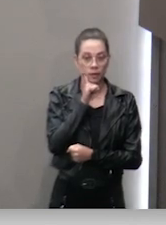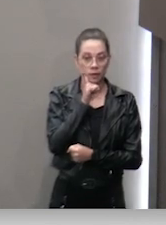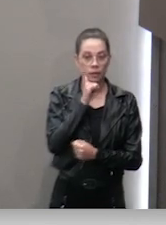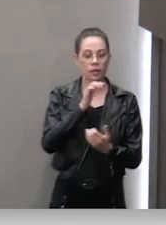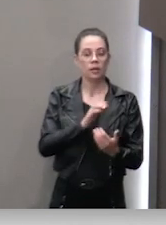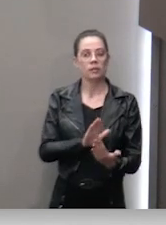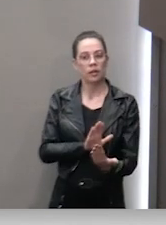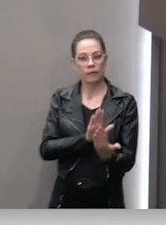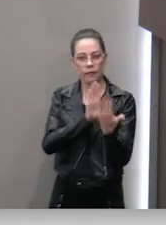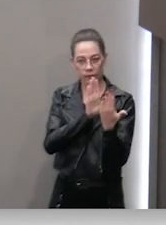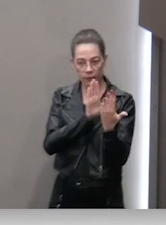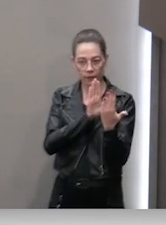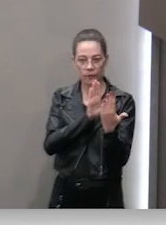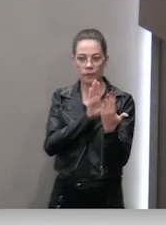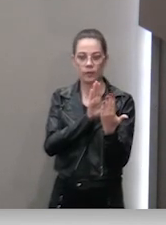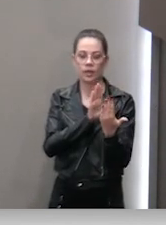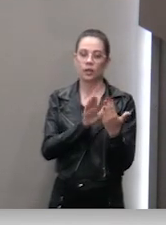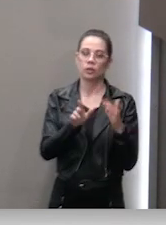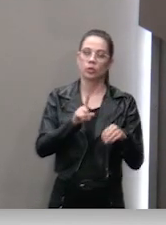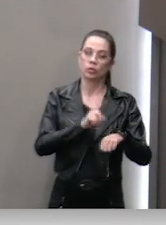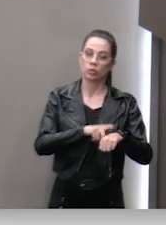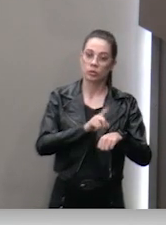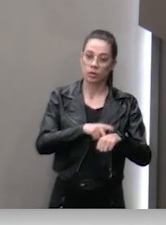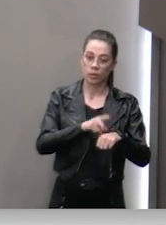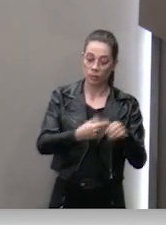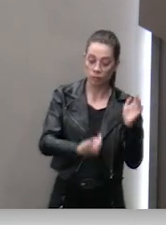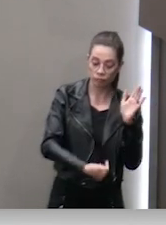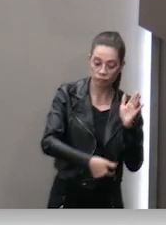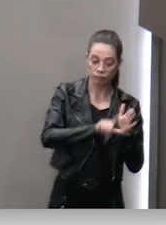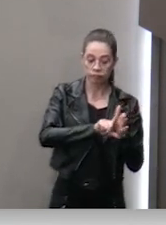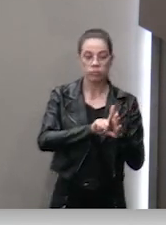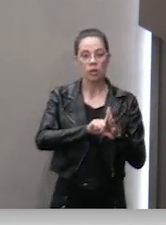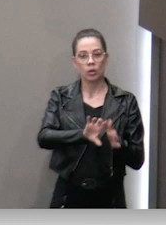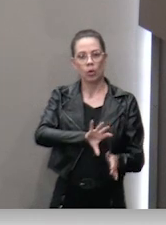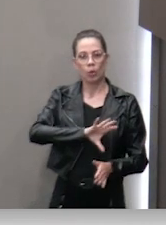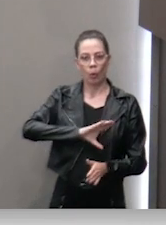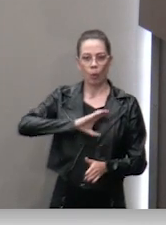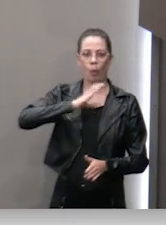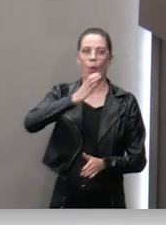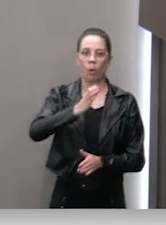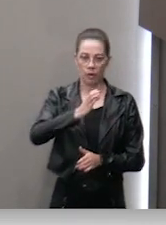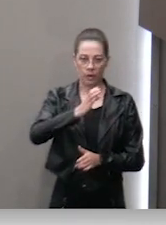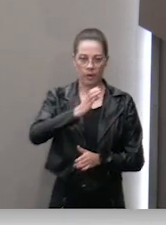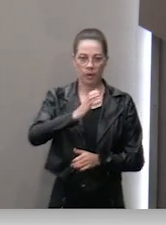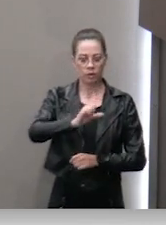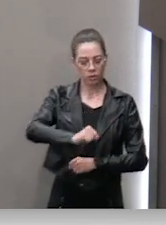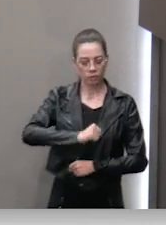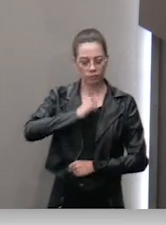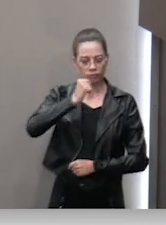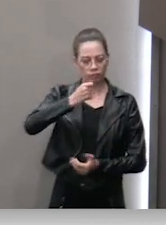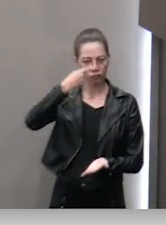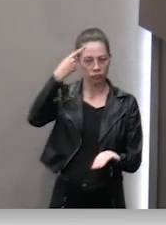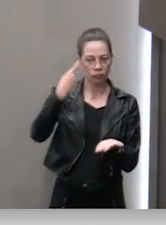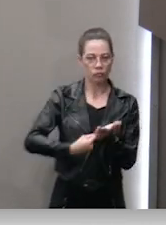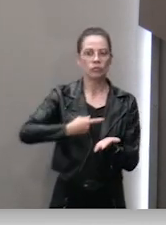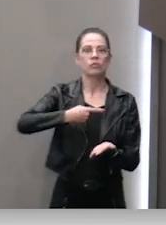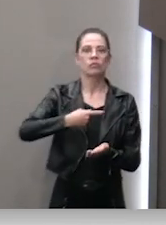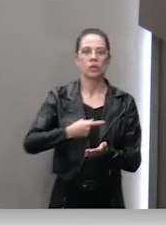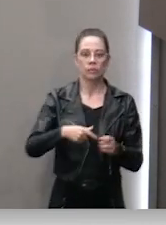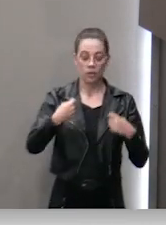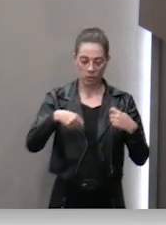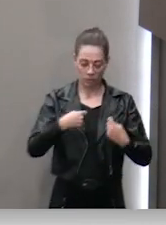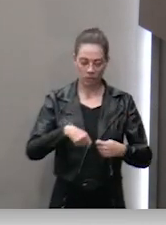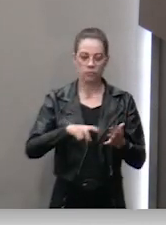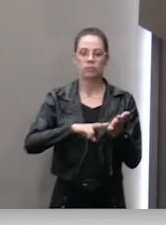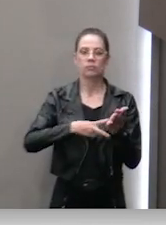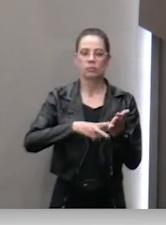frente do seu tempo. Corajosa, firme, como um sindicalista tem que ser.